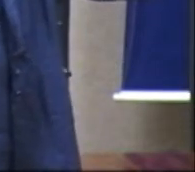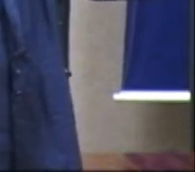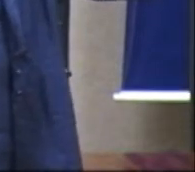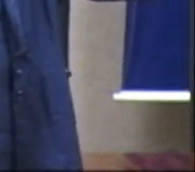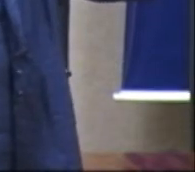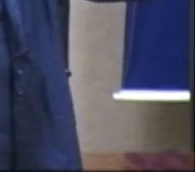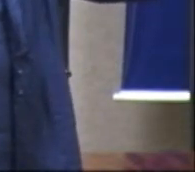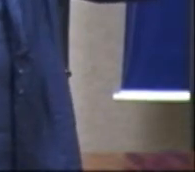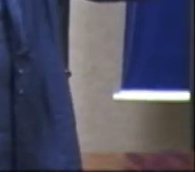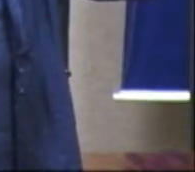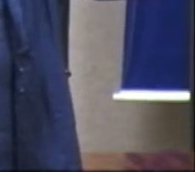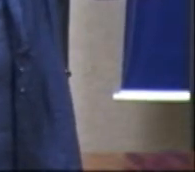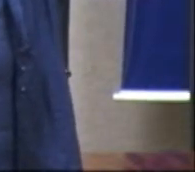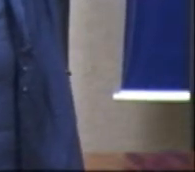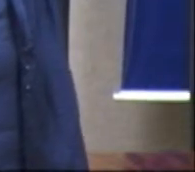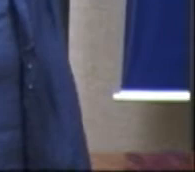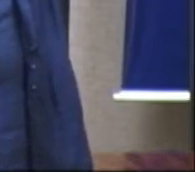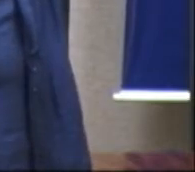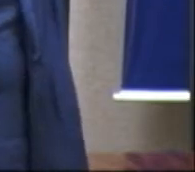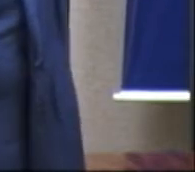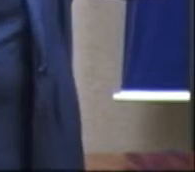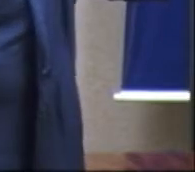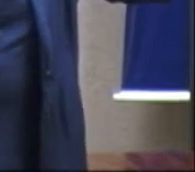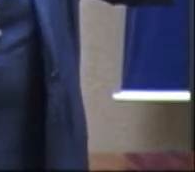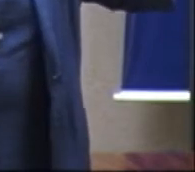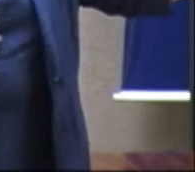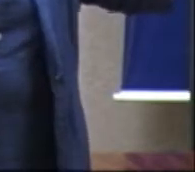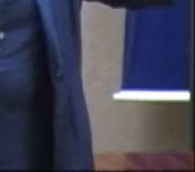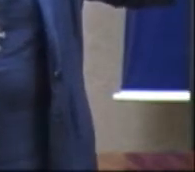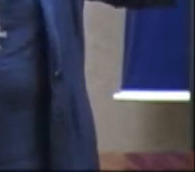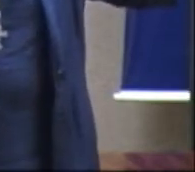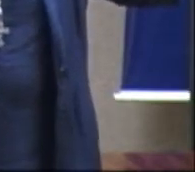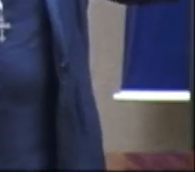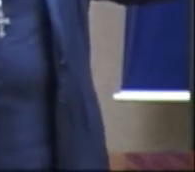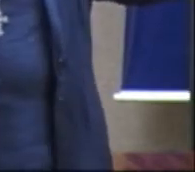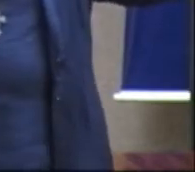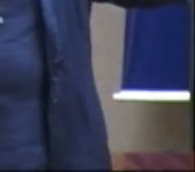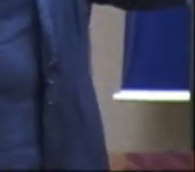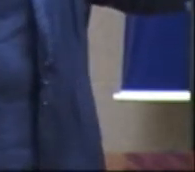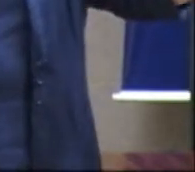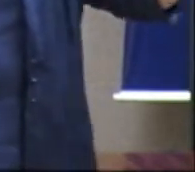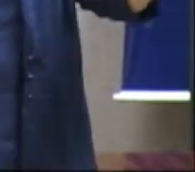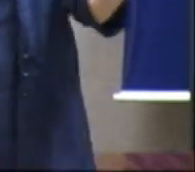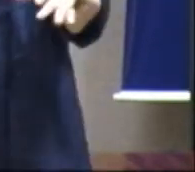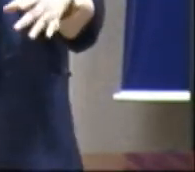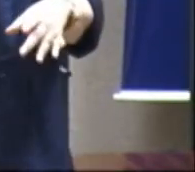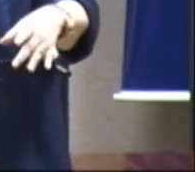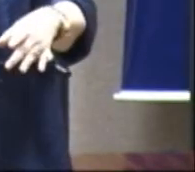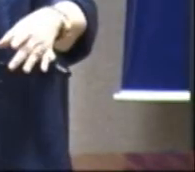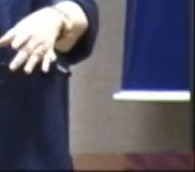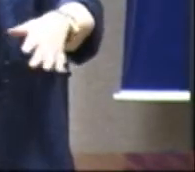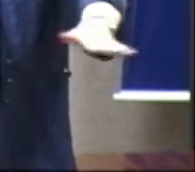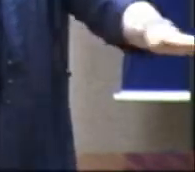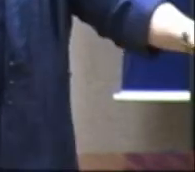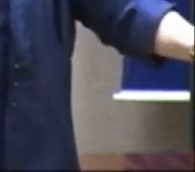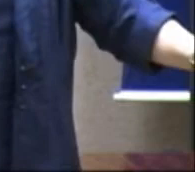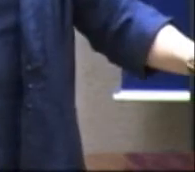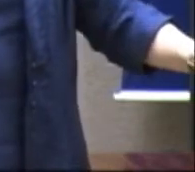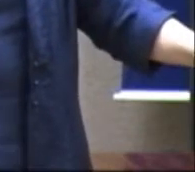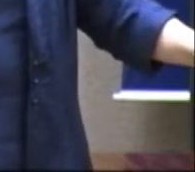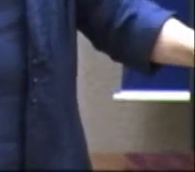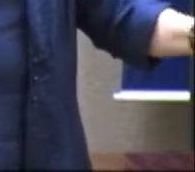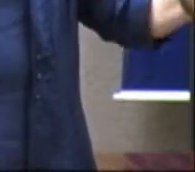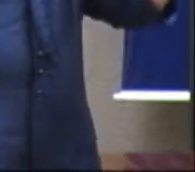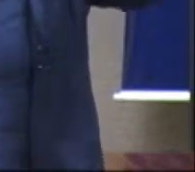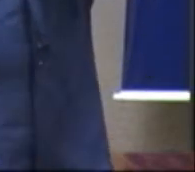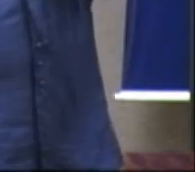de 2002. Então, vamos respeitar isso. Talvez a geração de surdos de agora, os